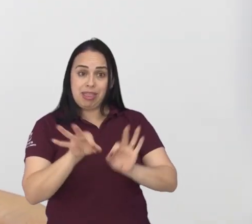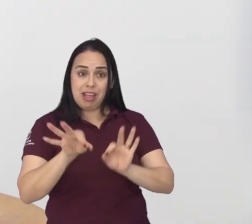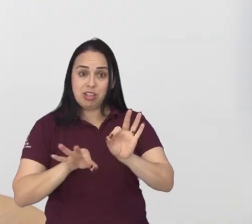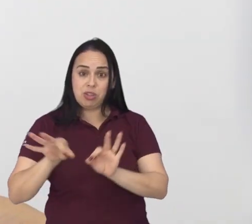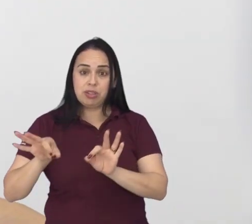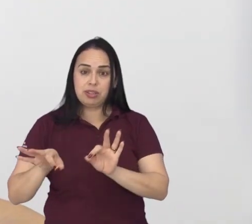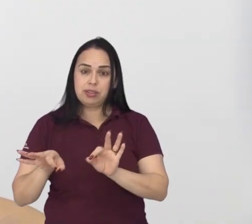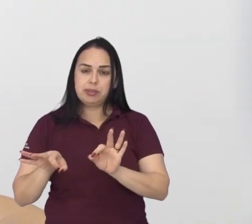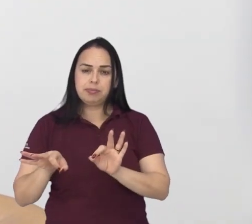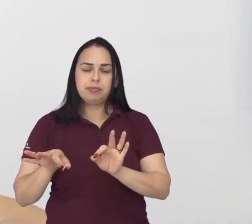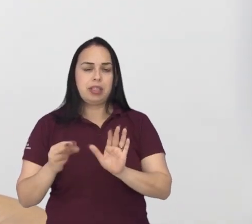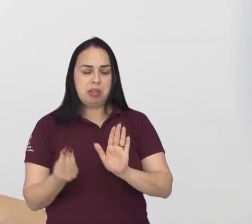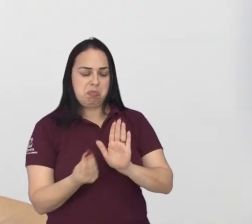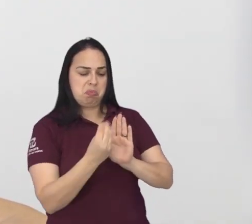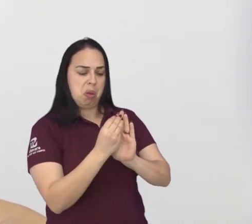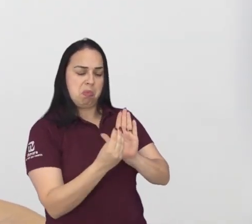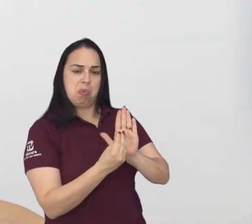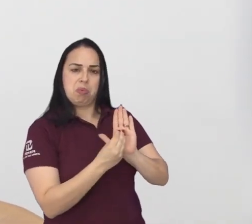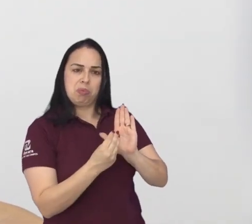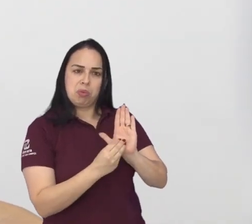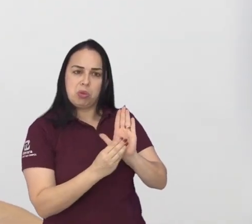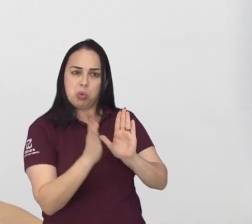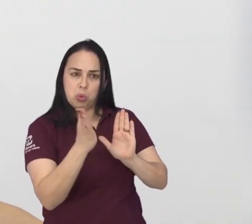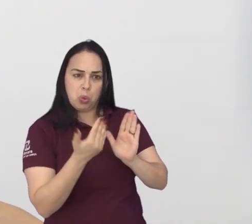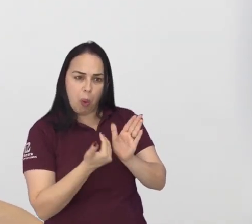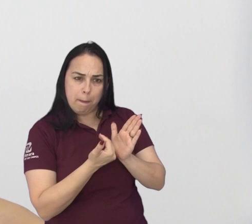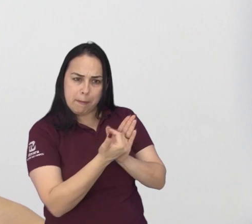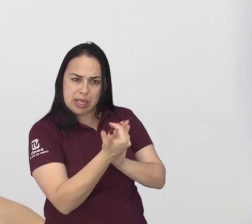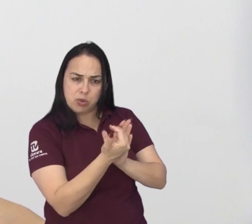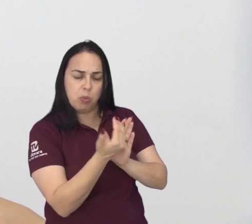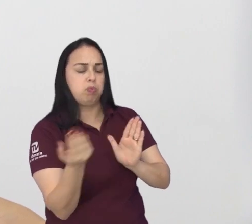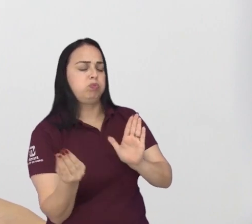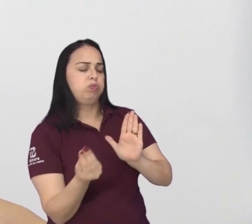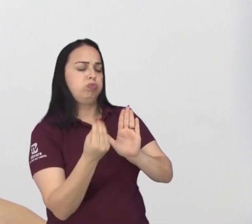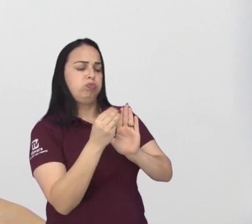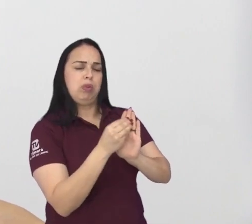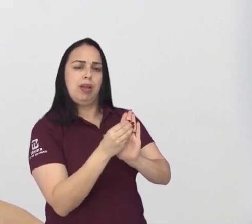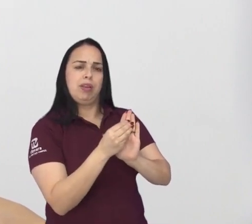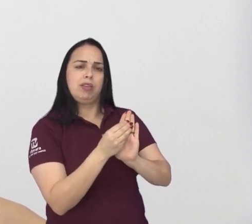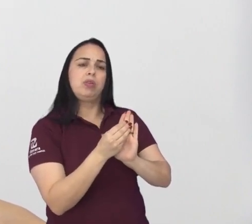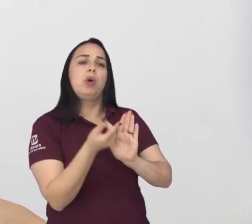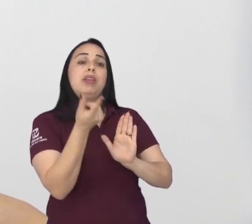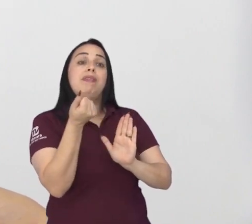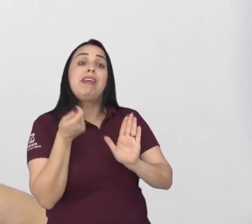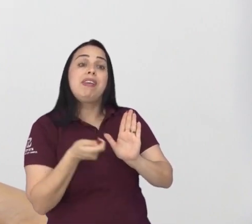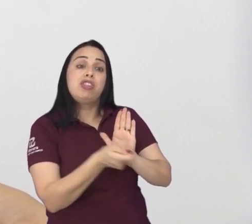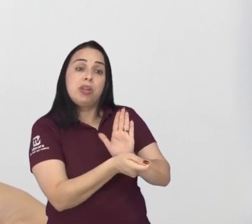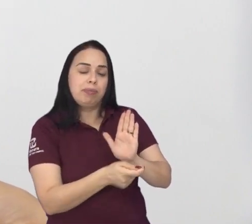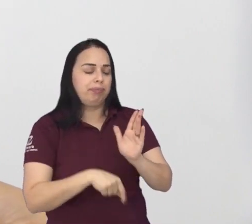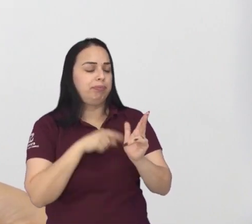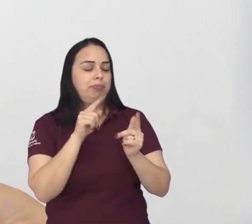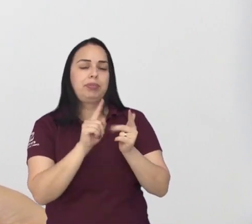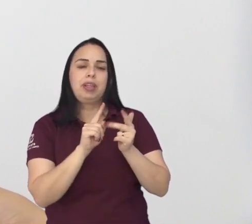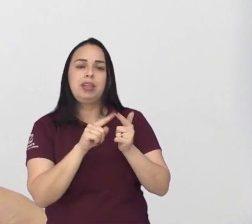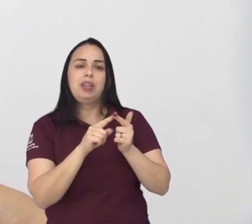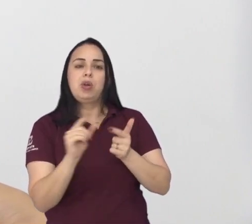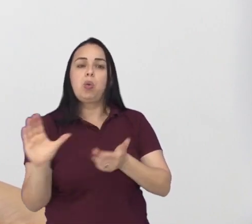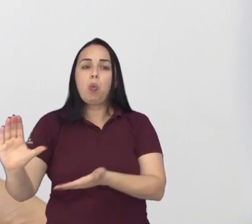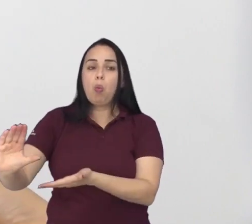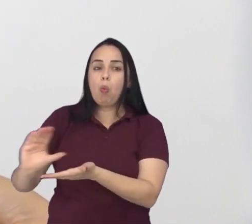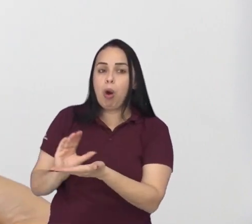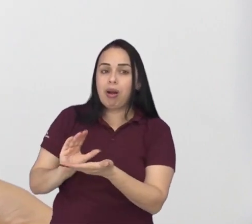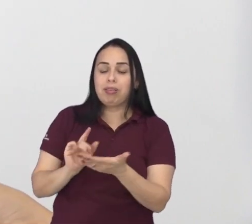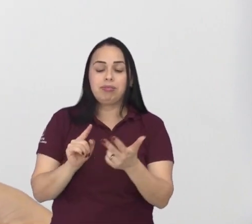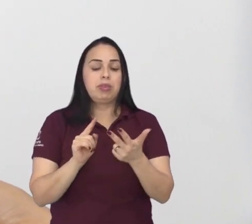um plano de negócio, saber, no plano de negócio você vai colocar, né, desde o início do seu negócio. Então o quanto você vai